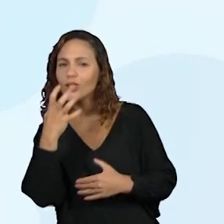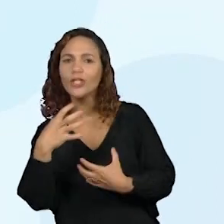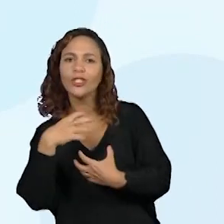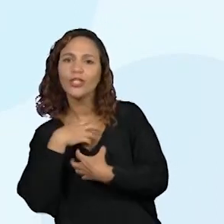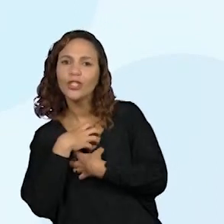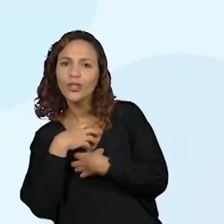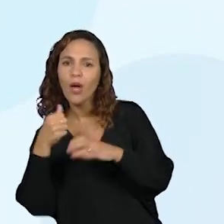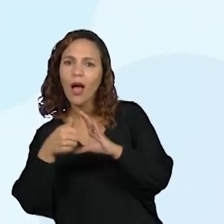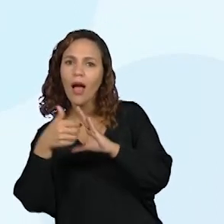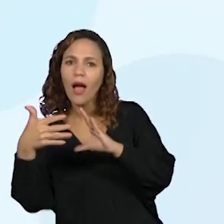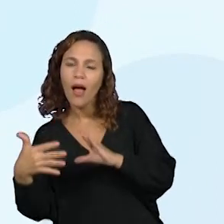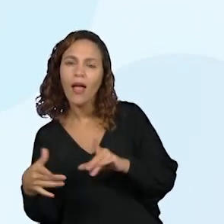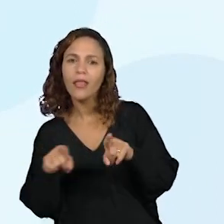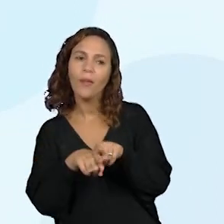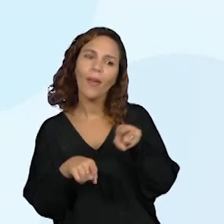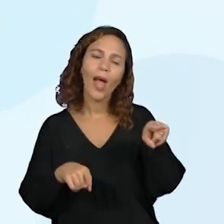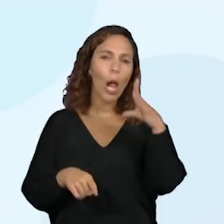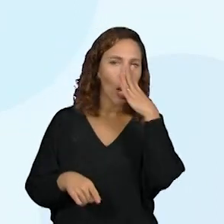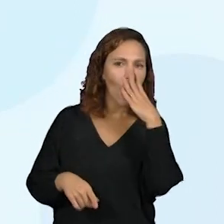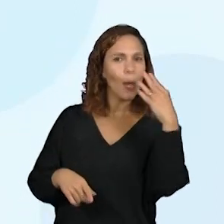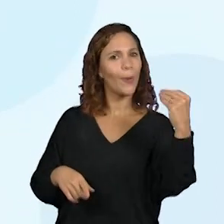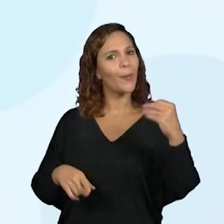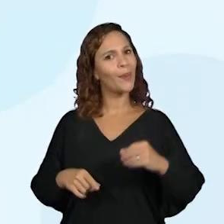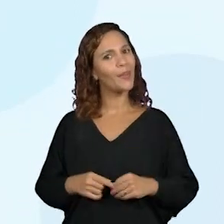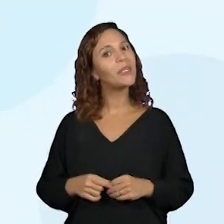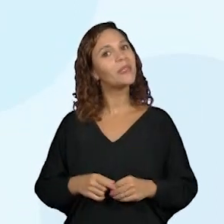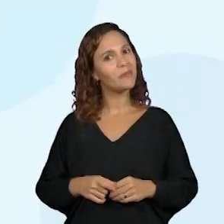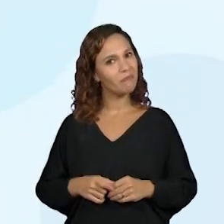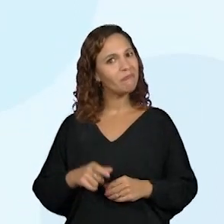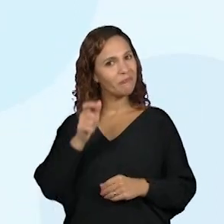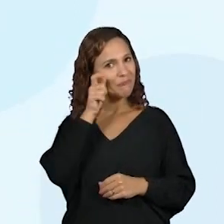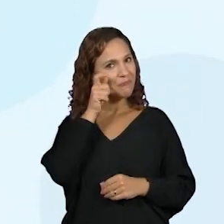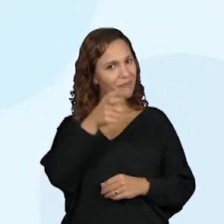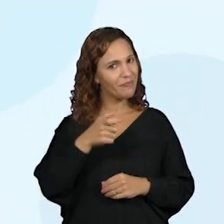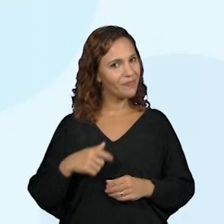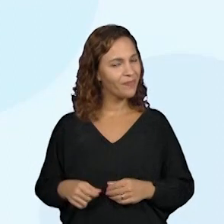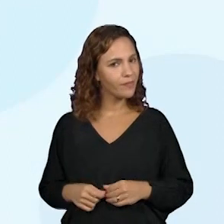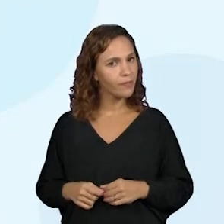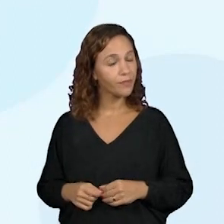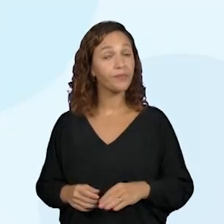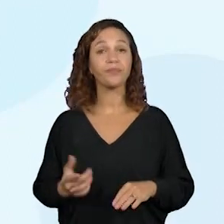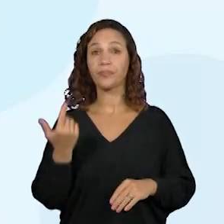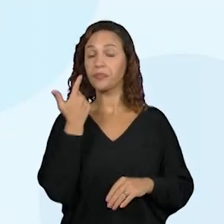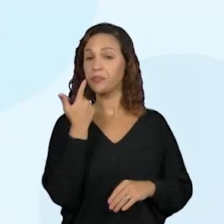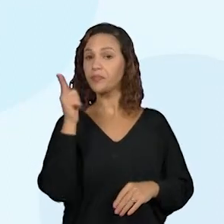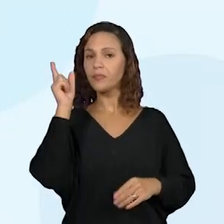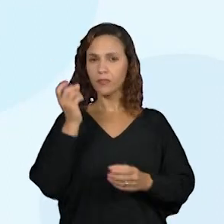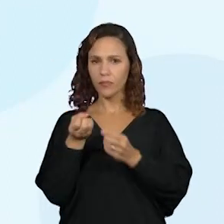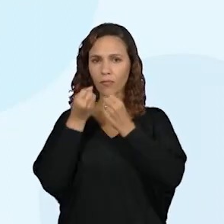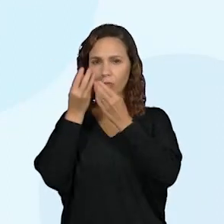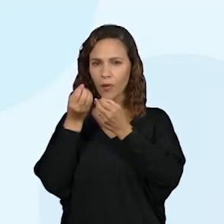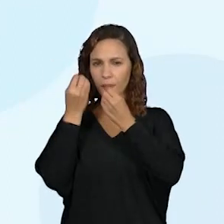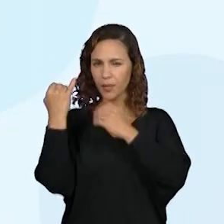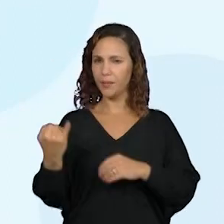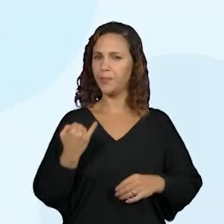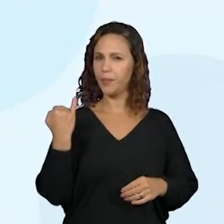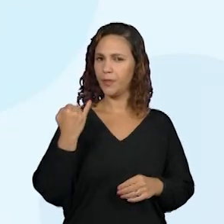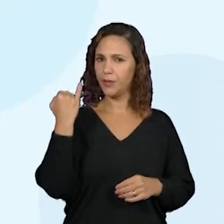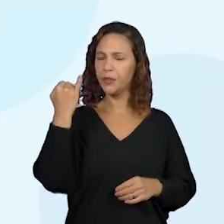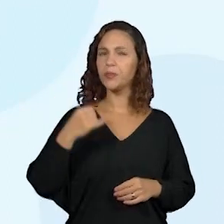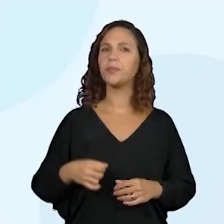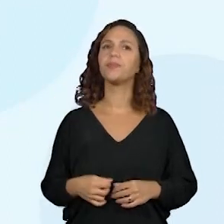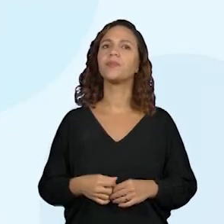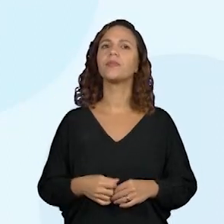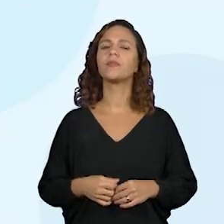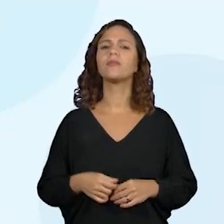do cachorro na verdade olha só que interessante outra informação que eu achei importante aí é